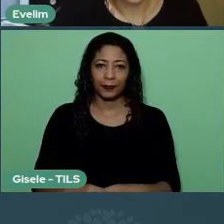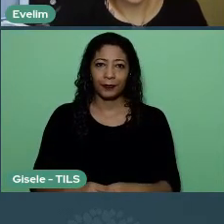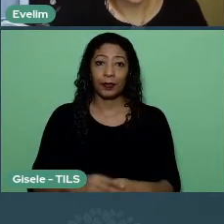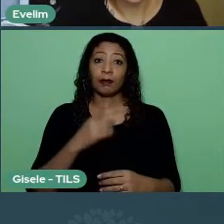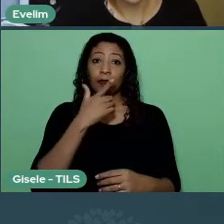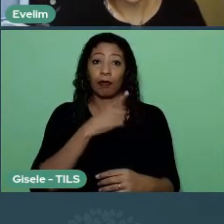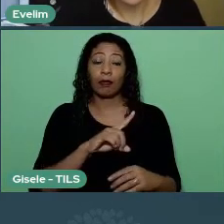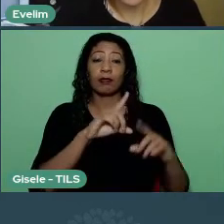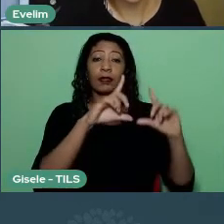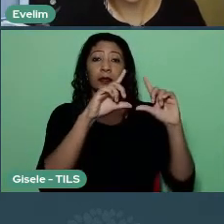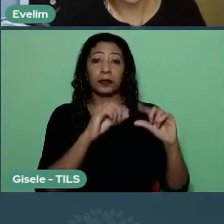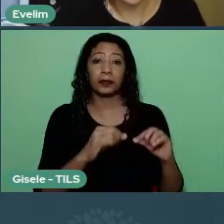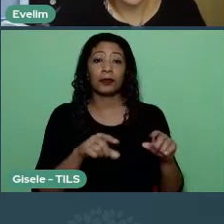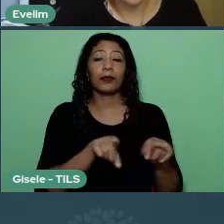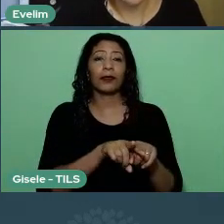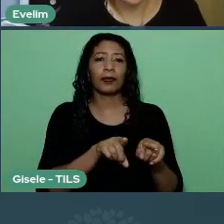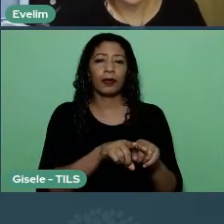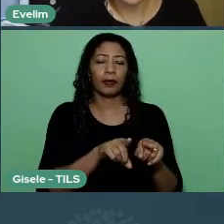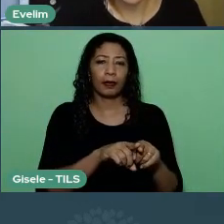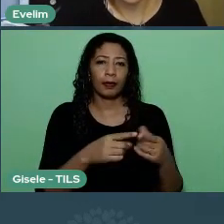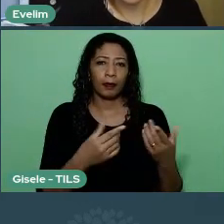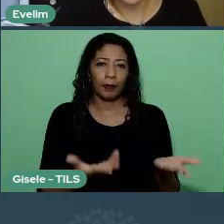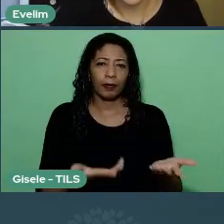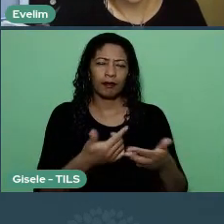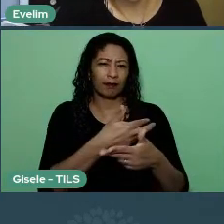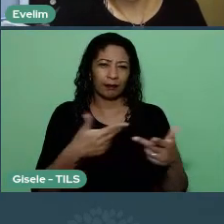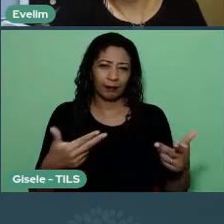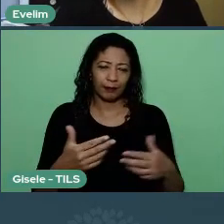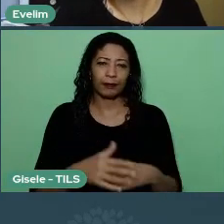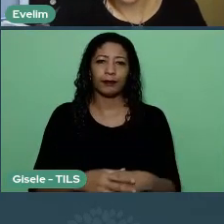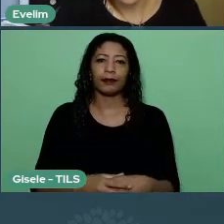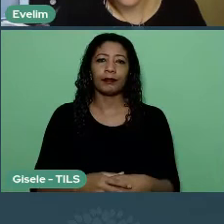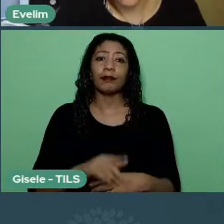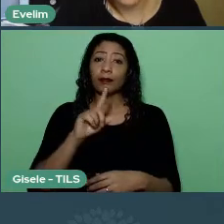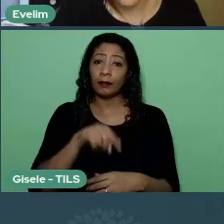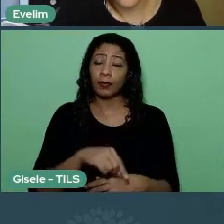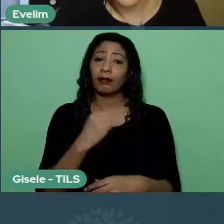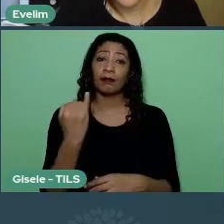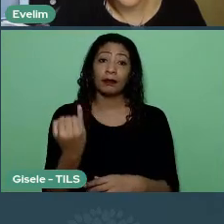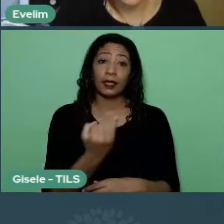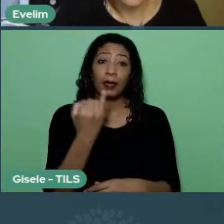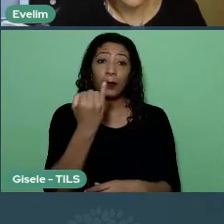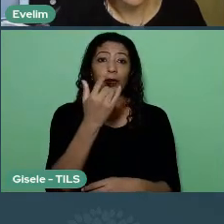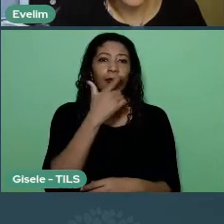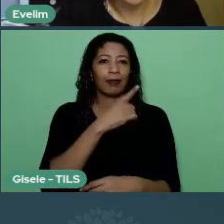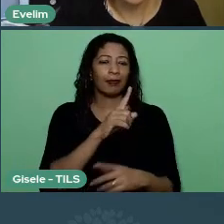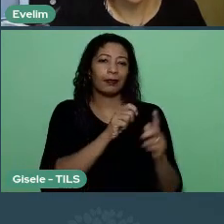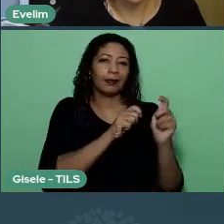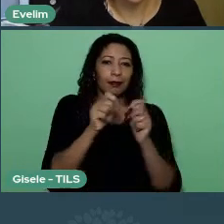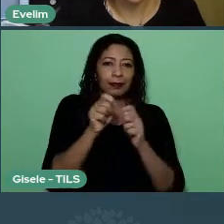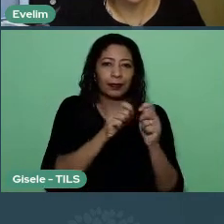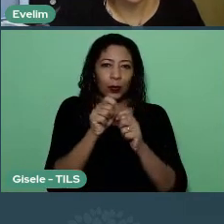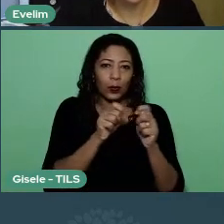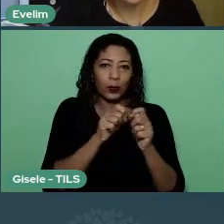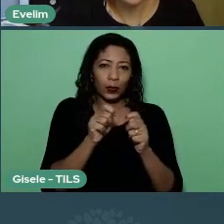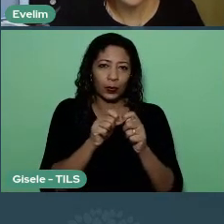reduzir aí a questão da dosimetria, enfim, que é fundamental para o controle clínico da doença.